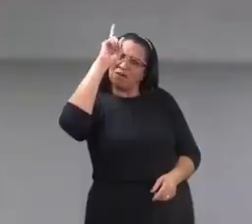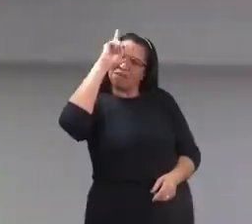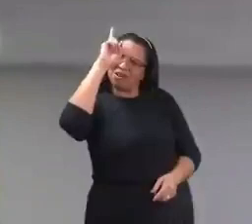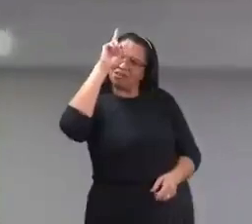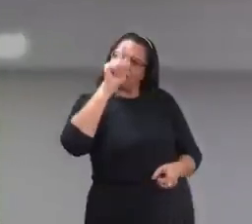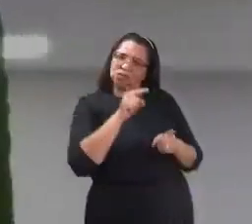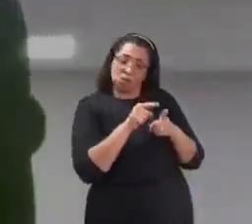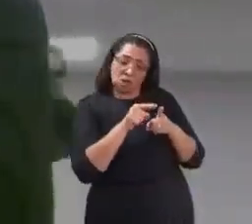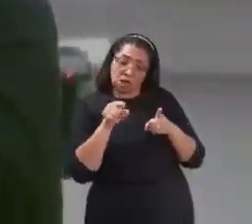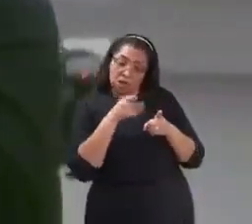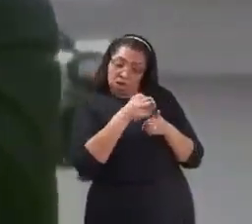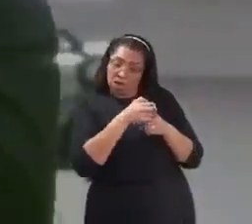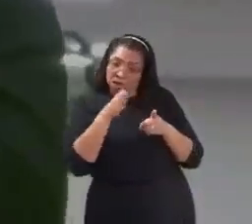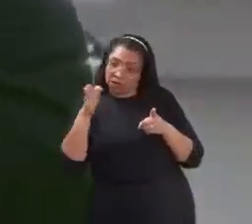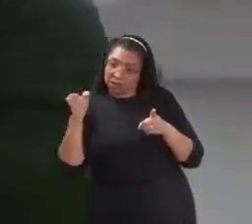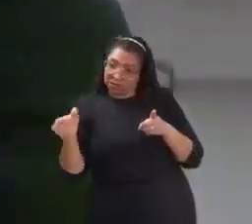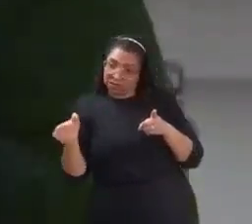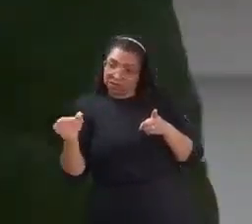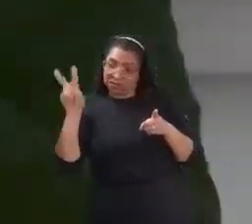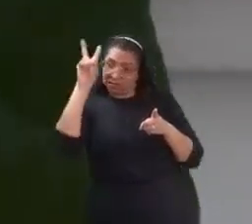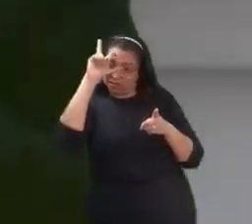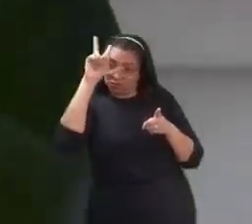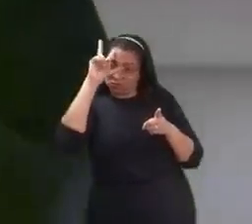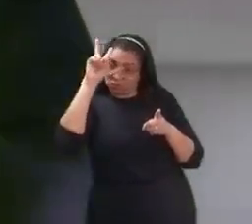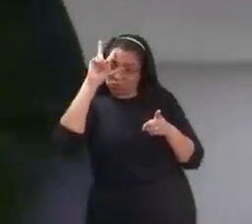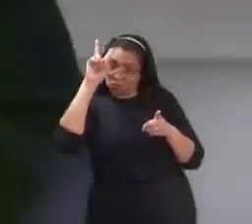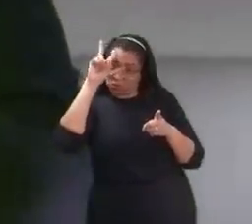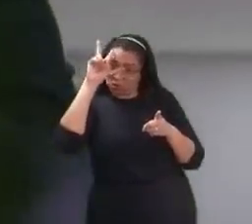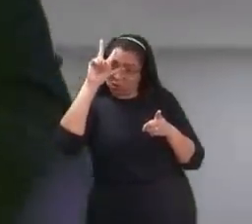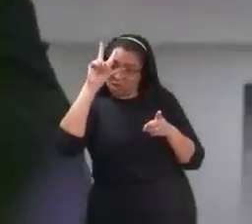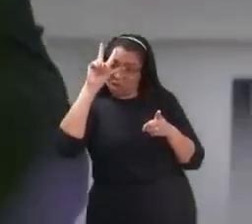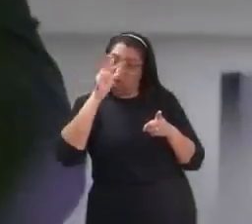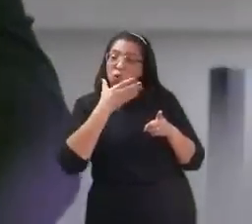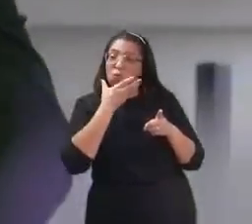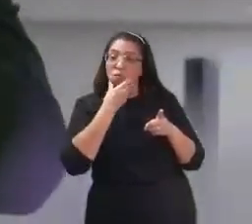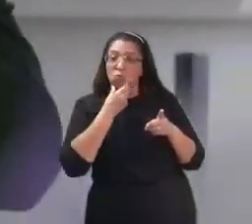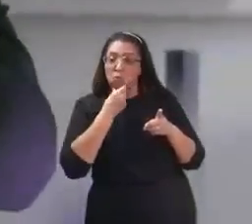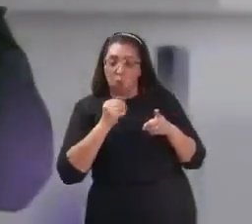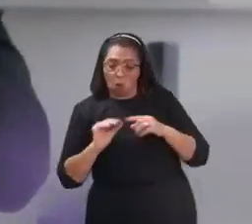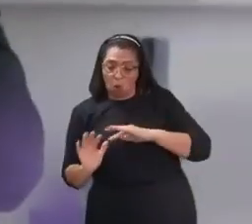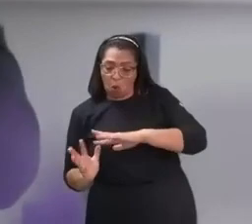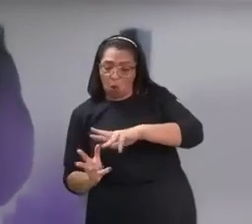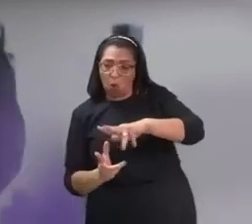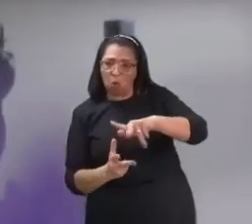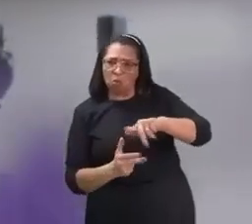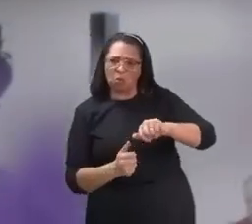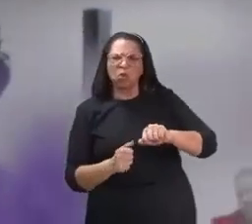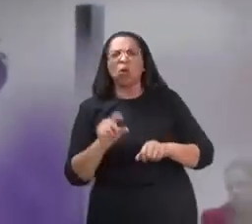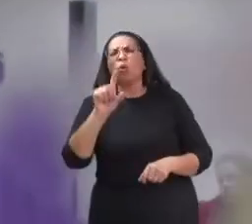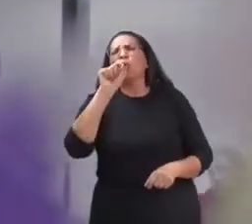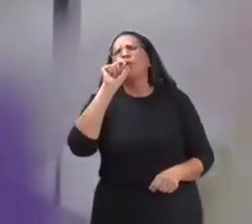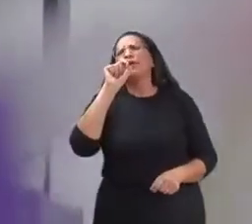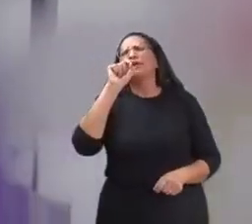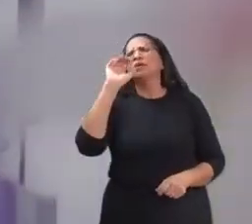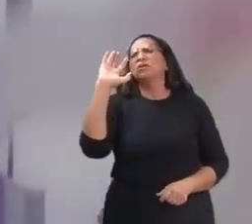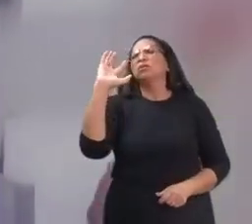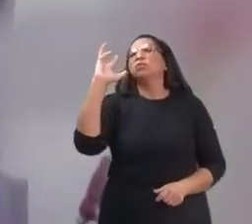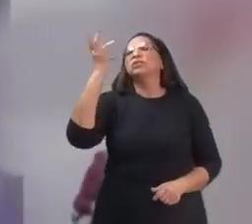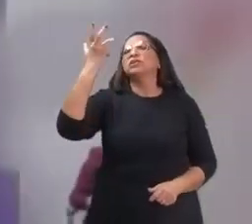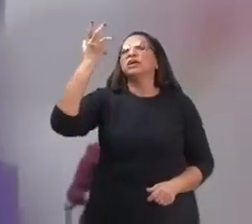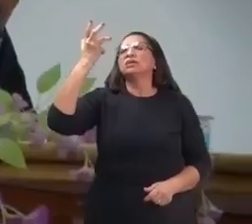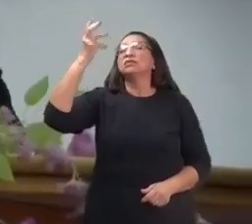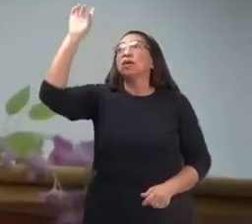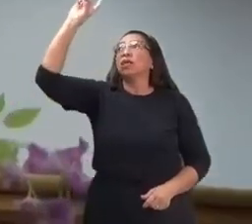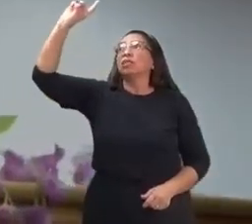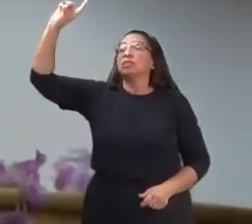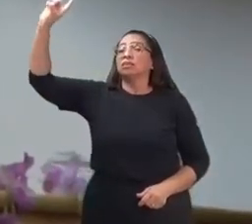Agora está prestes a eclodir. Olha que Romano 8 fala na descida e nas virtudes do Espírito Santo. Agora, com este